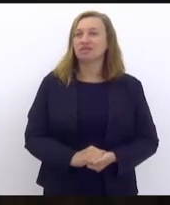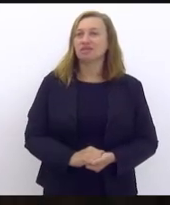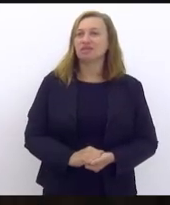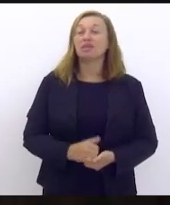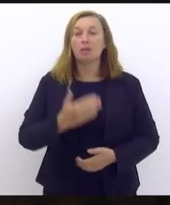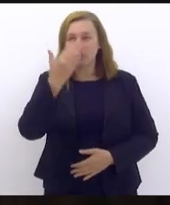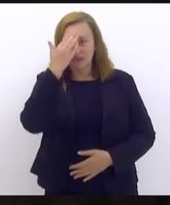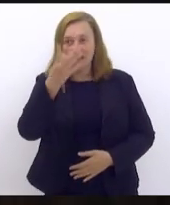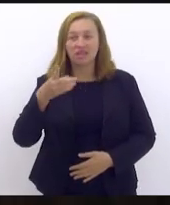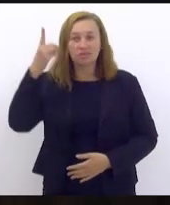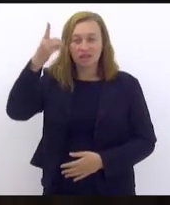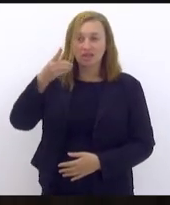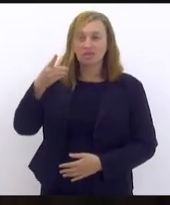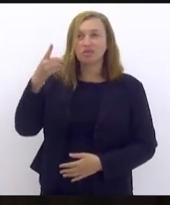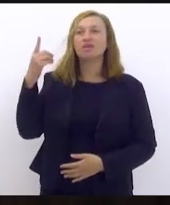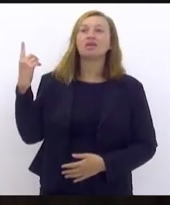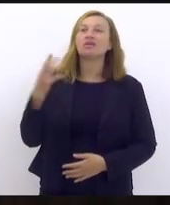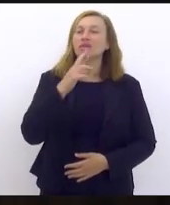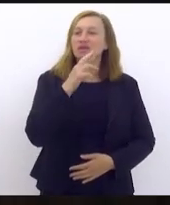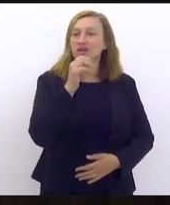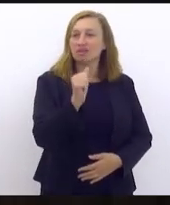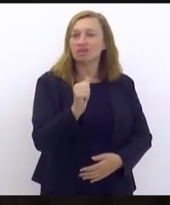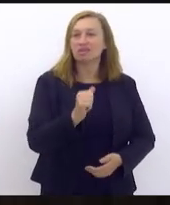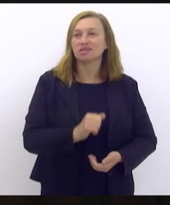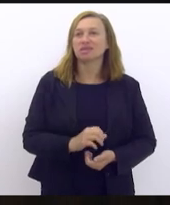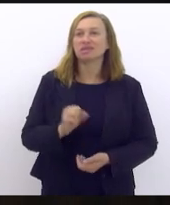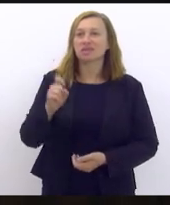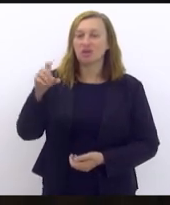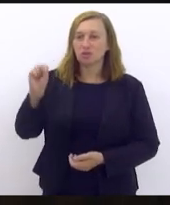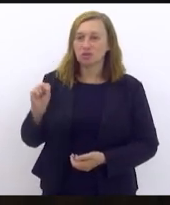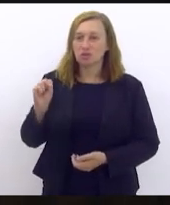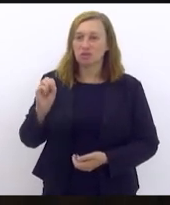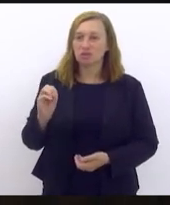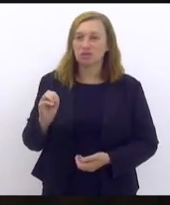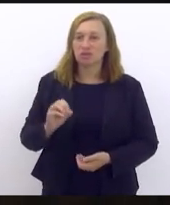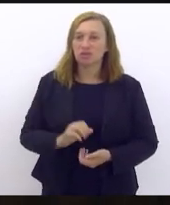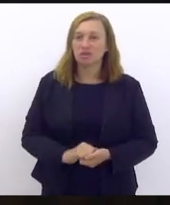Obrigado, deputado Rodrigo Amorim, senhor Celso.